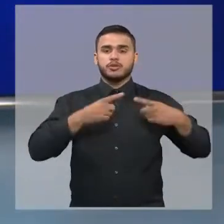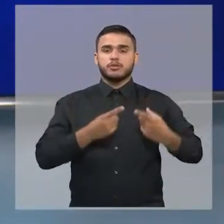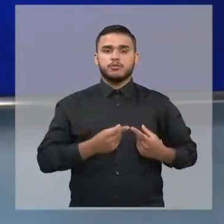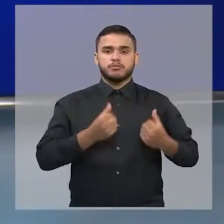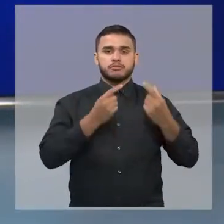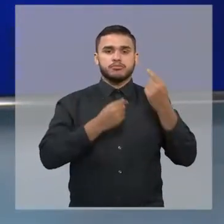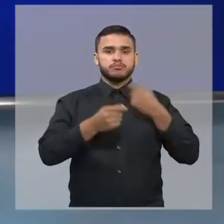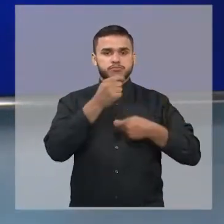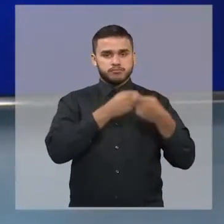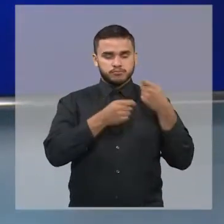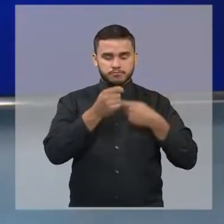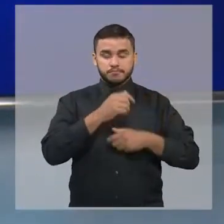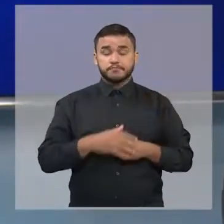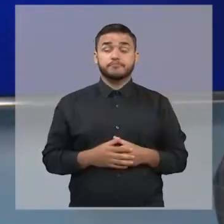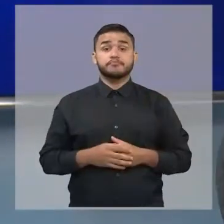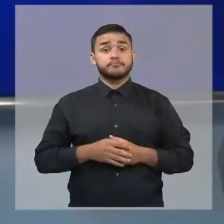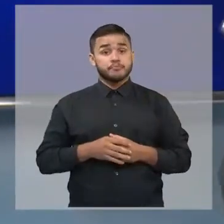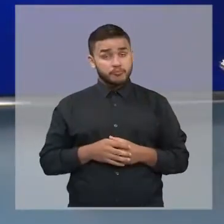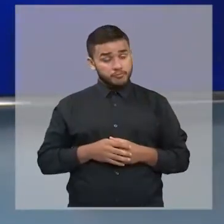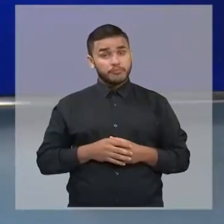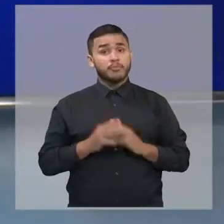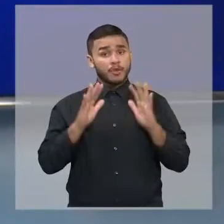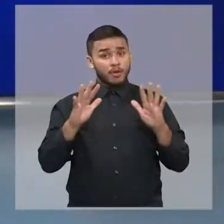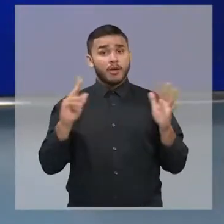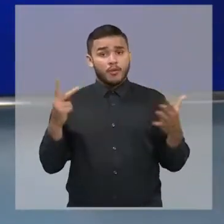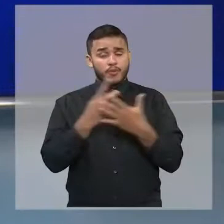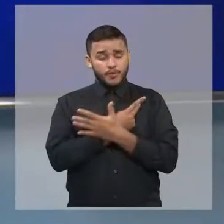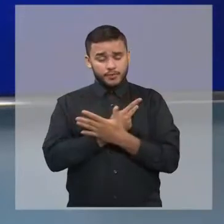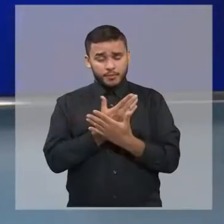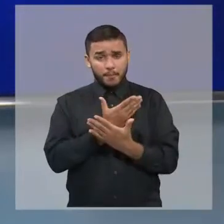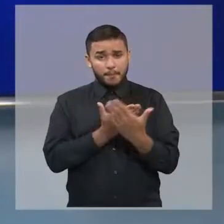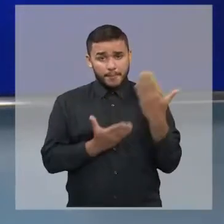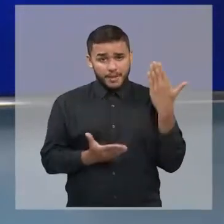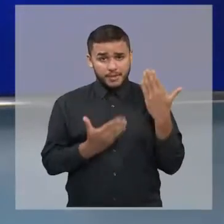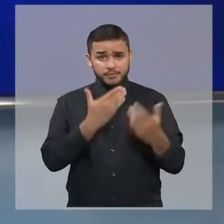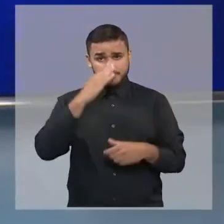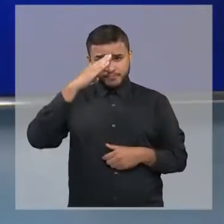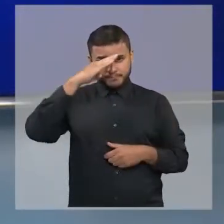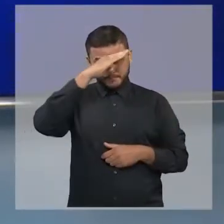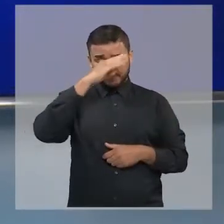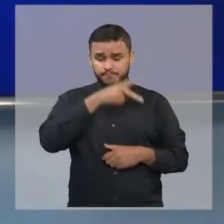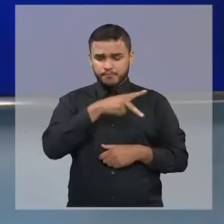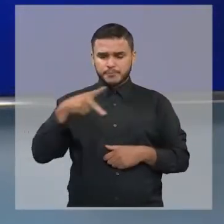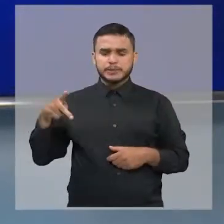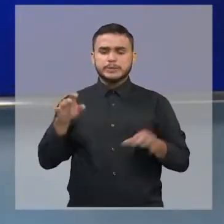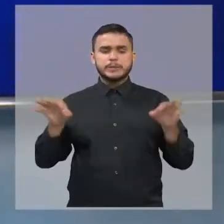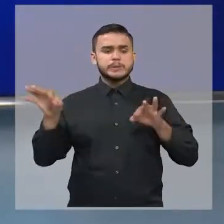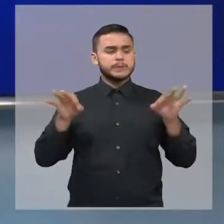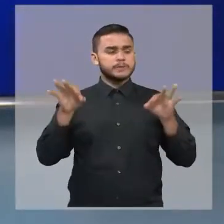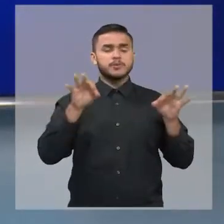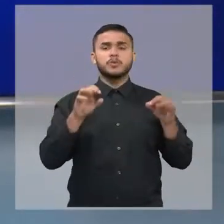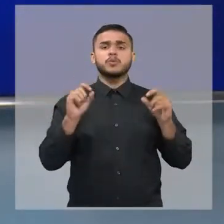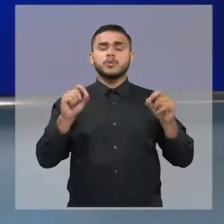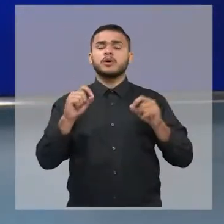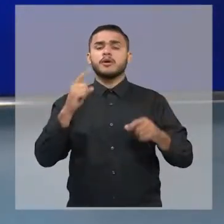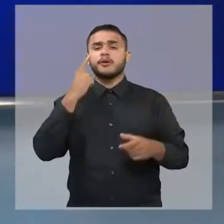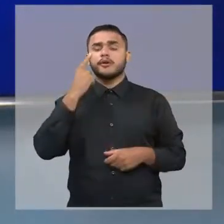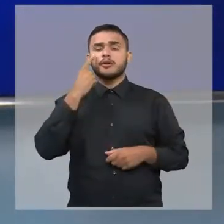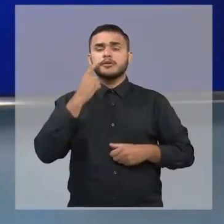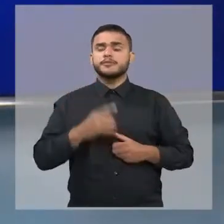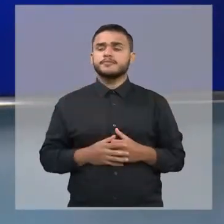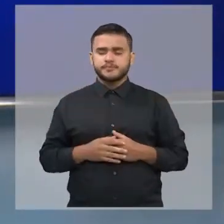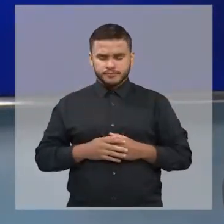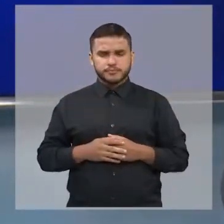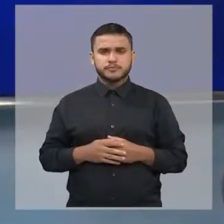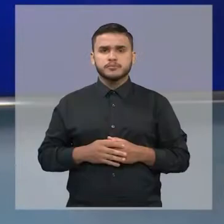na comissão. Uma outra derrota também sofrida pelo governo, nessa mesma votação, foi com